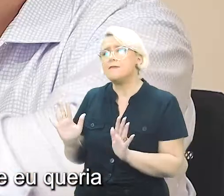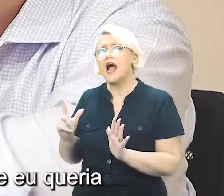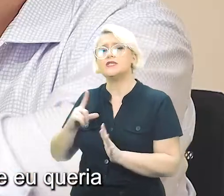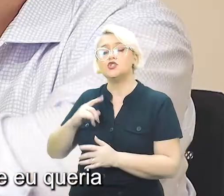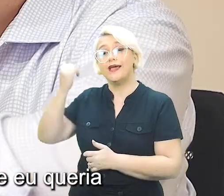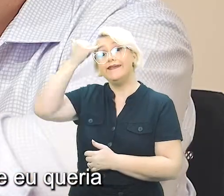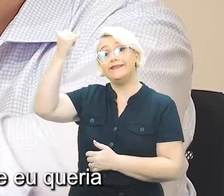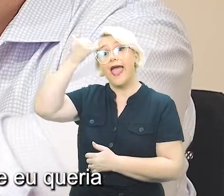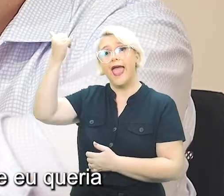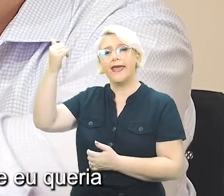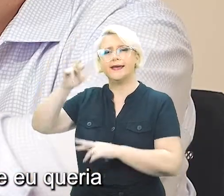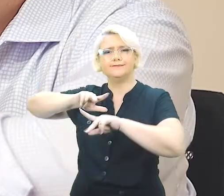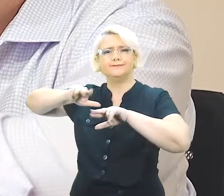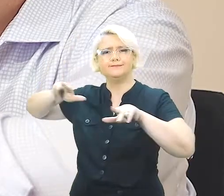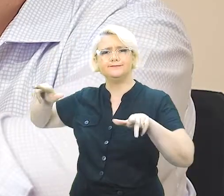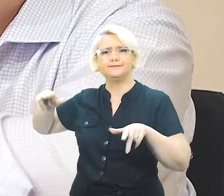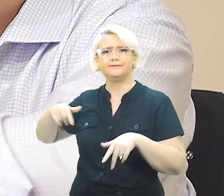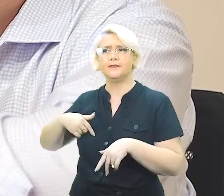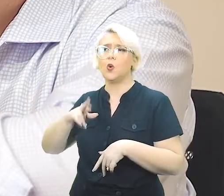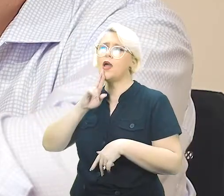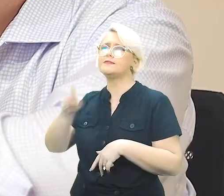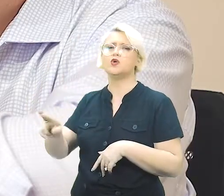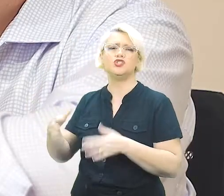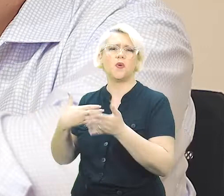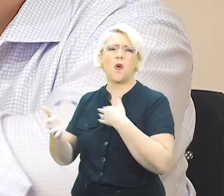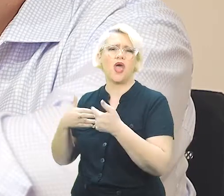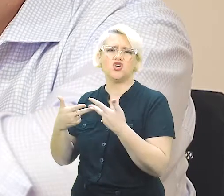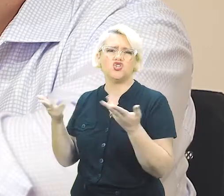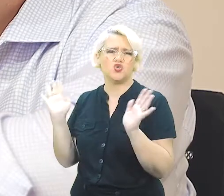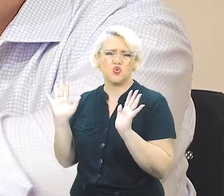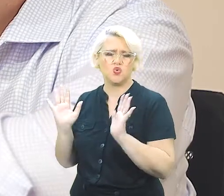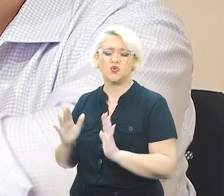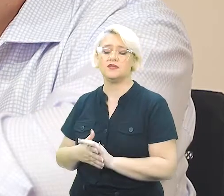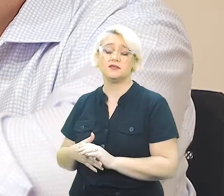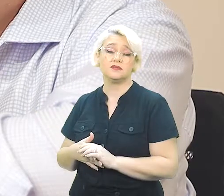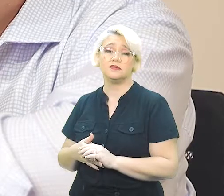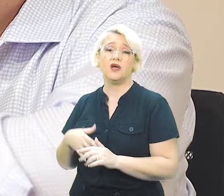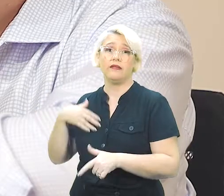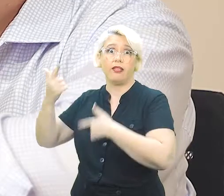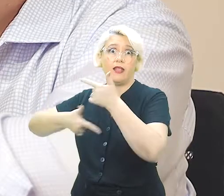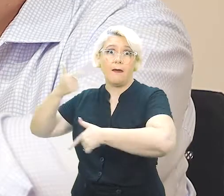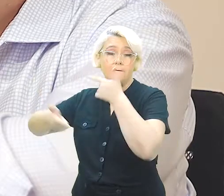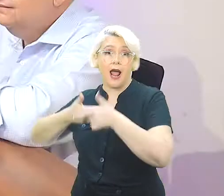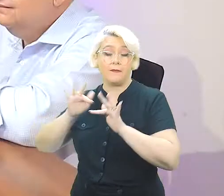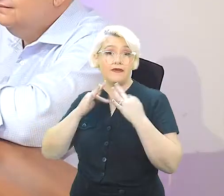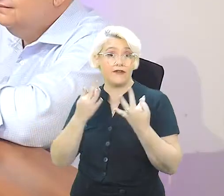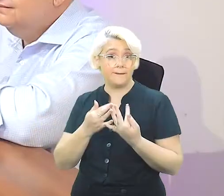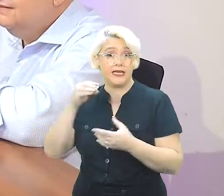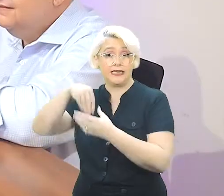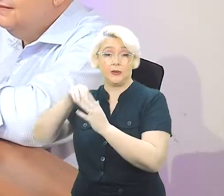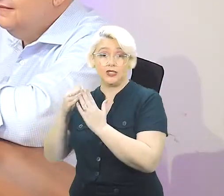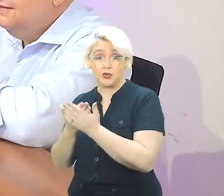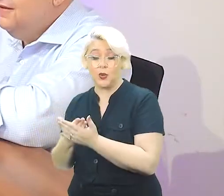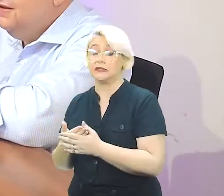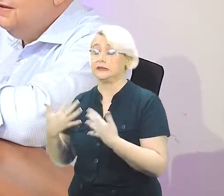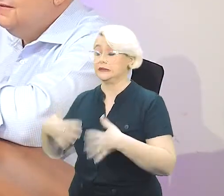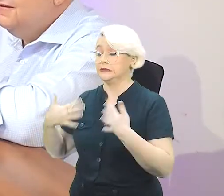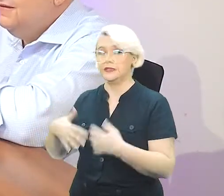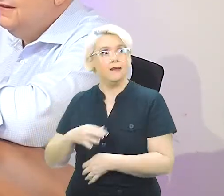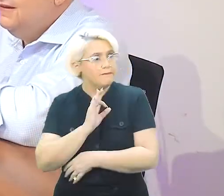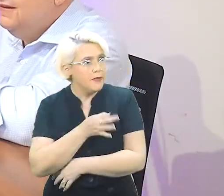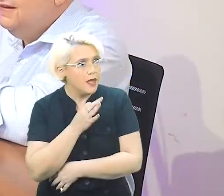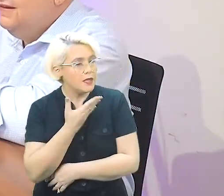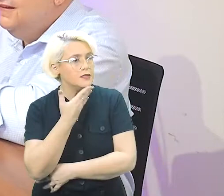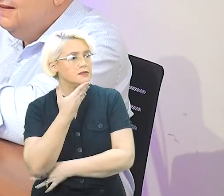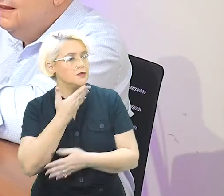minhas ideias, respondia do jeito que eu queria, e dava muito trabalho para minha família na escola, muito.